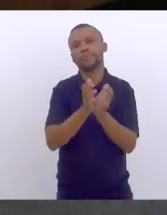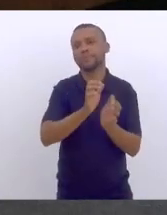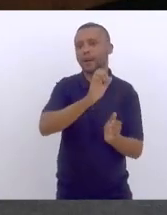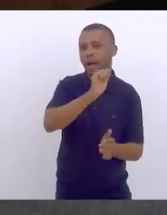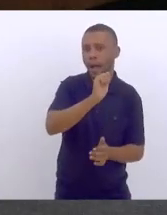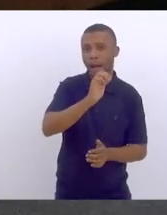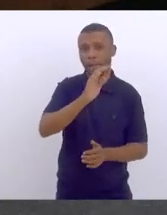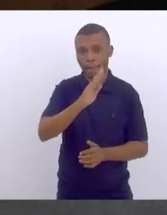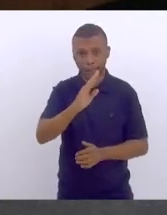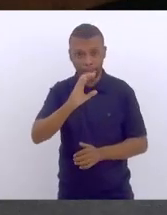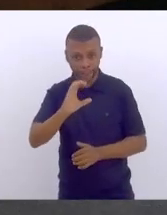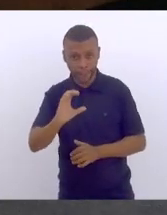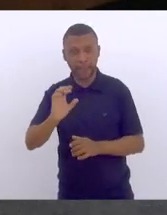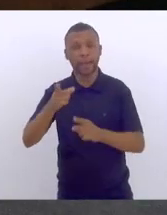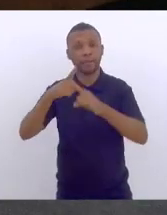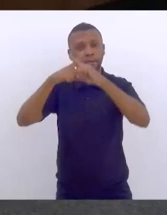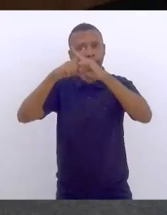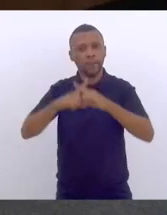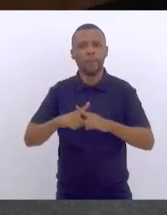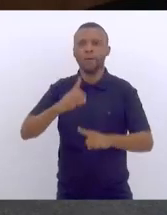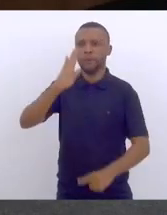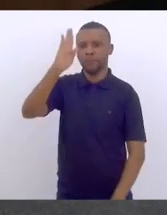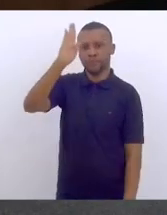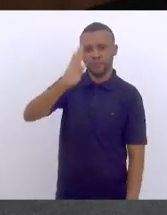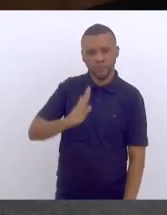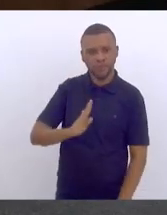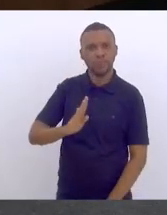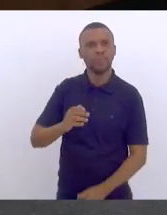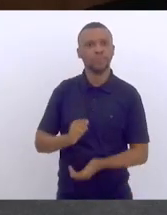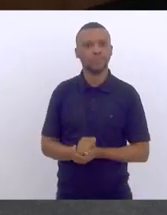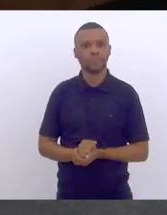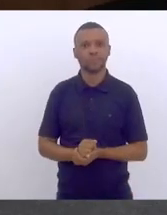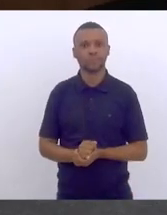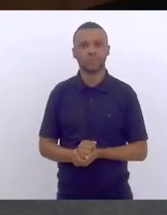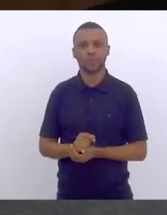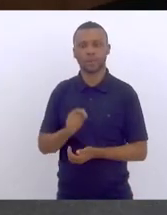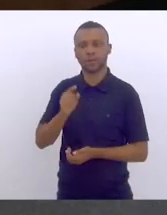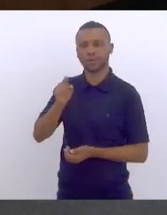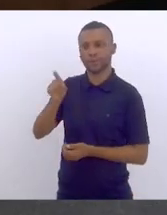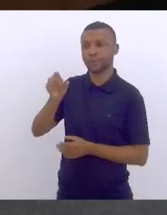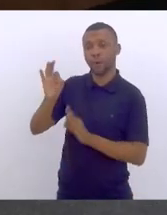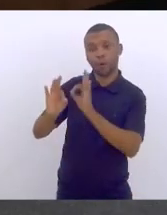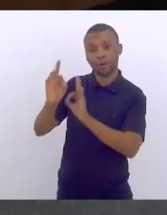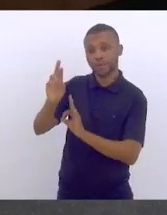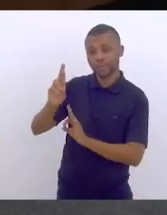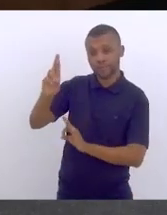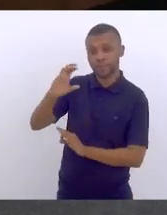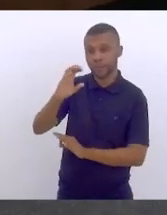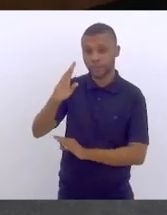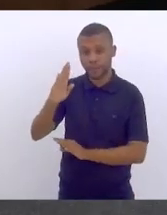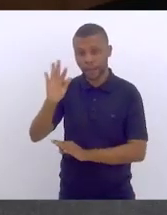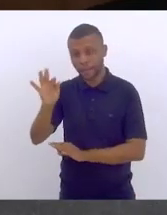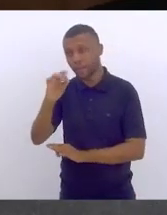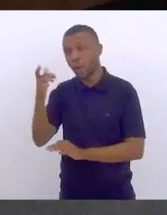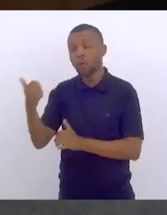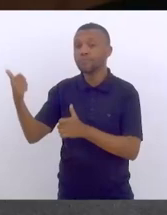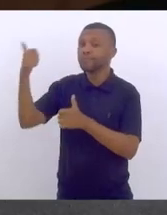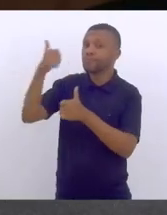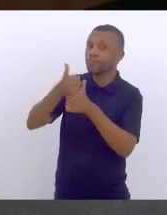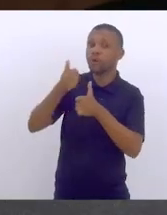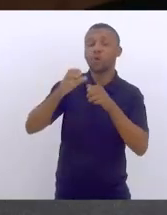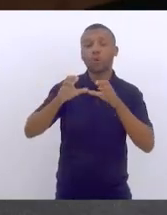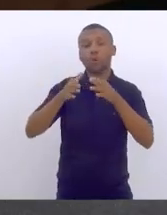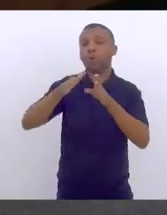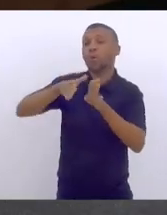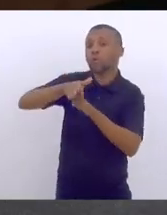B e C do Campeonato Nacional, organizado pela CPF, ou entidade que vier a substituir o Conselho Estadual